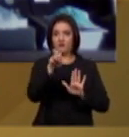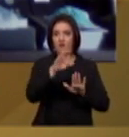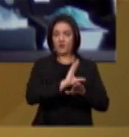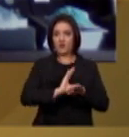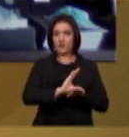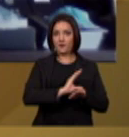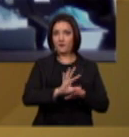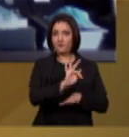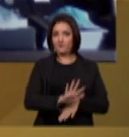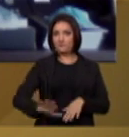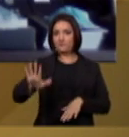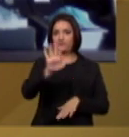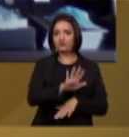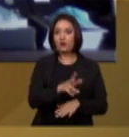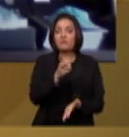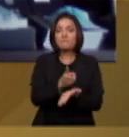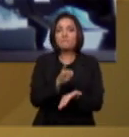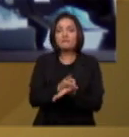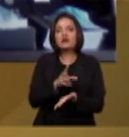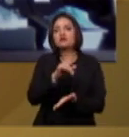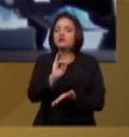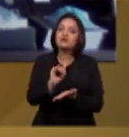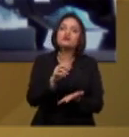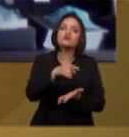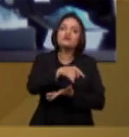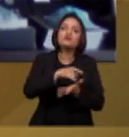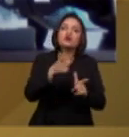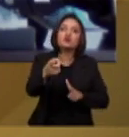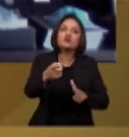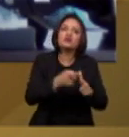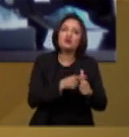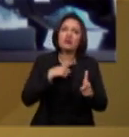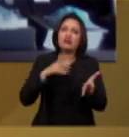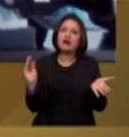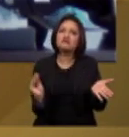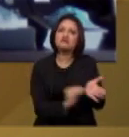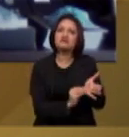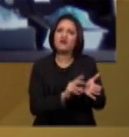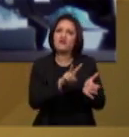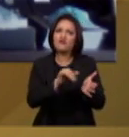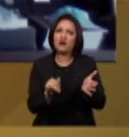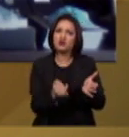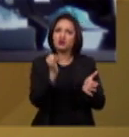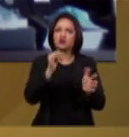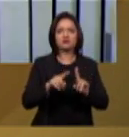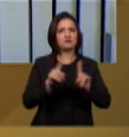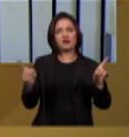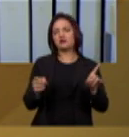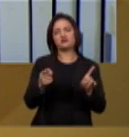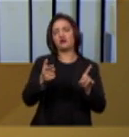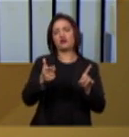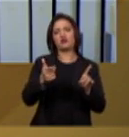Constituição, mesmo que o título executivo contenha essa previsão. Como voto, presidente?